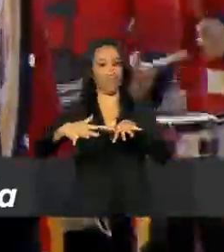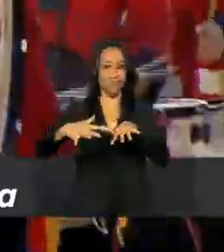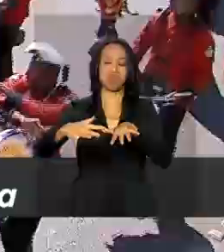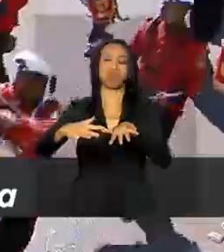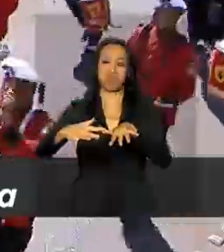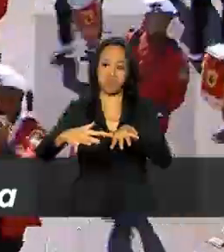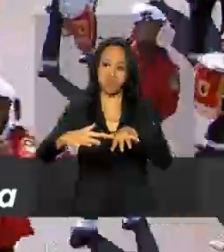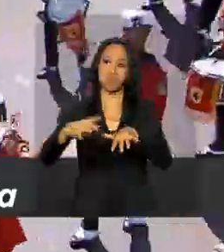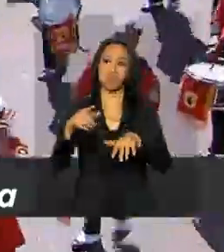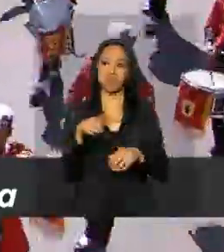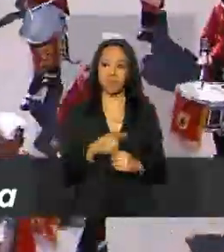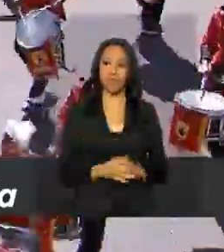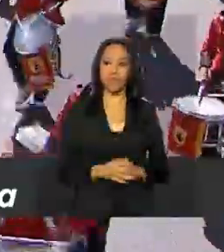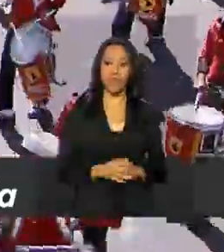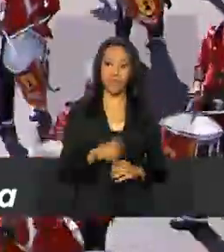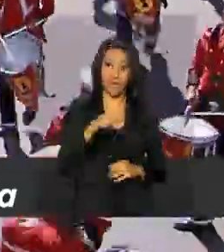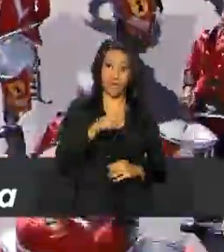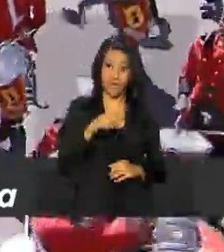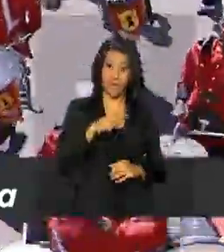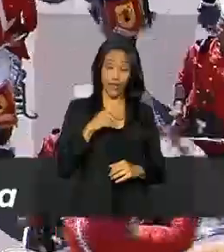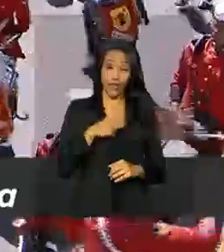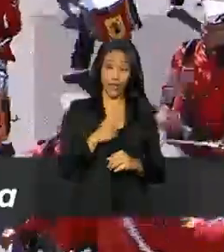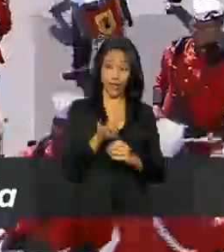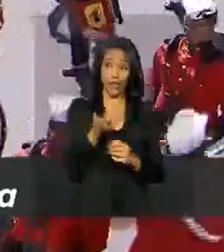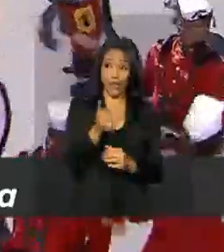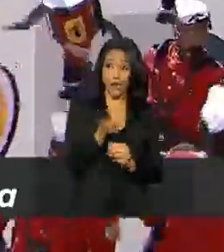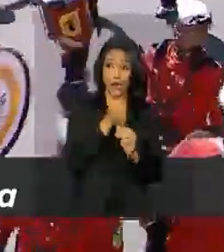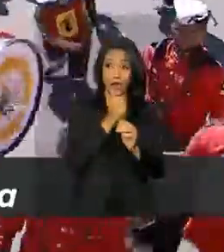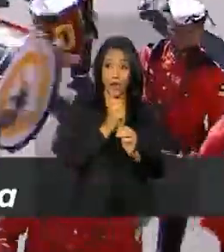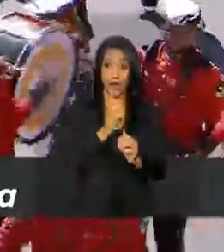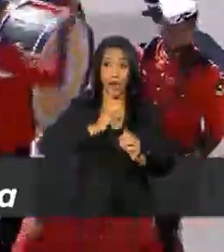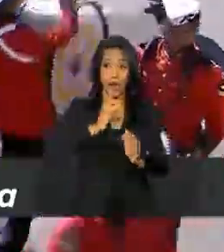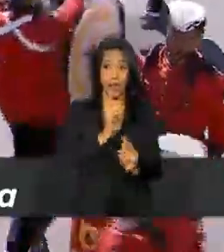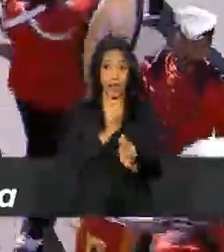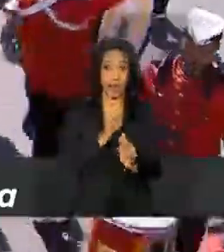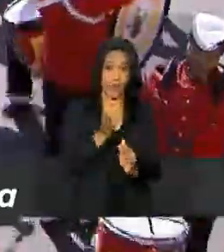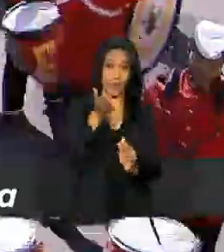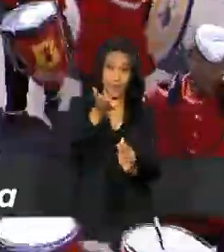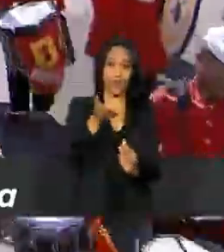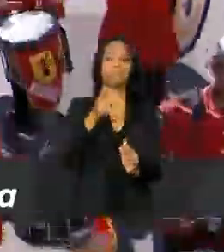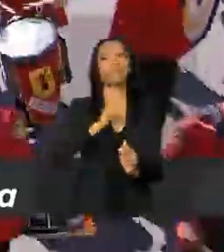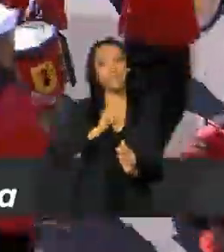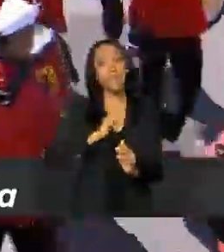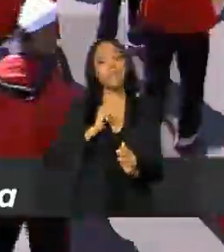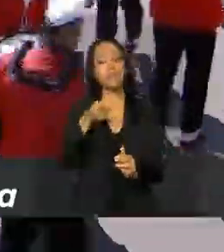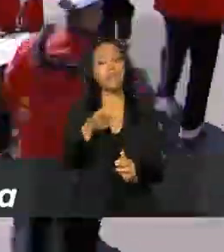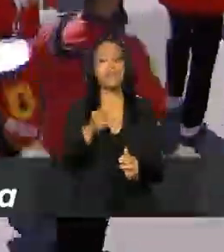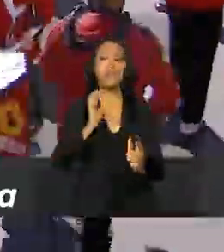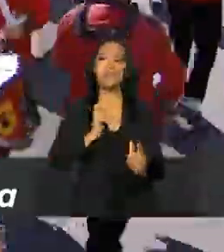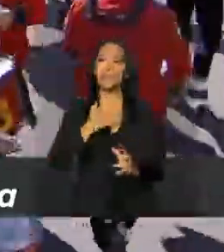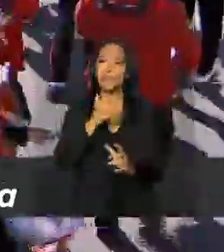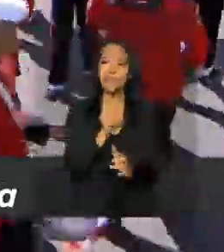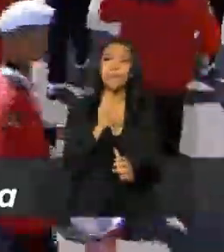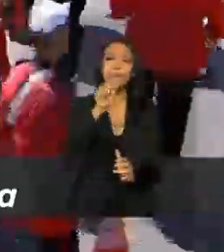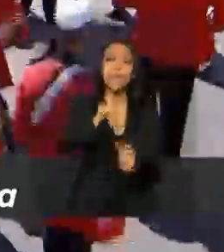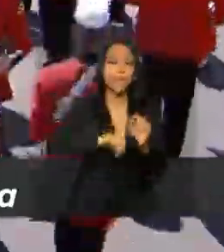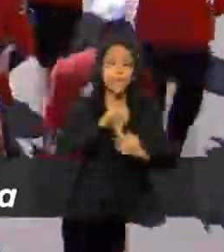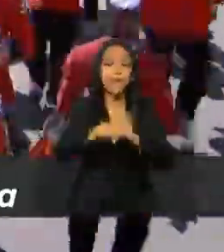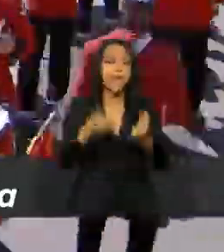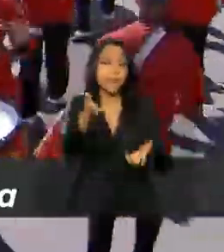Tem até gaita de folha aí, não é, comandante? Isso, tem uma história particular da gaita de folha. A gaita de folha ela